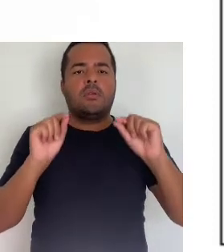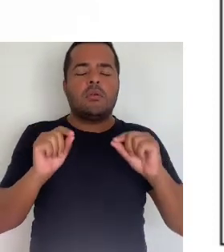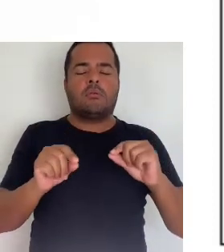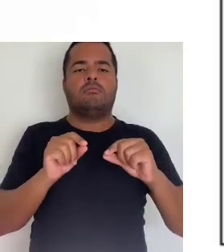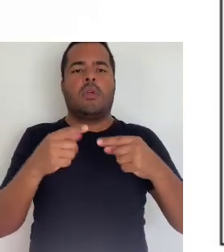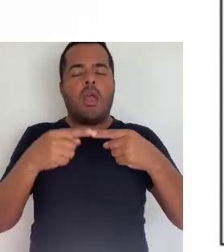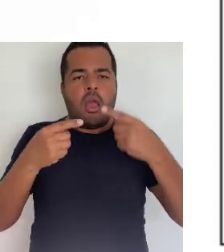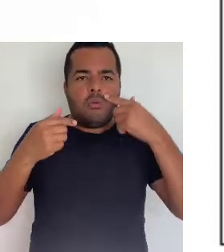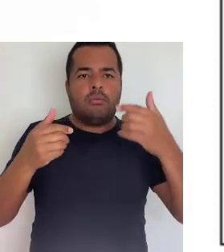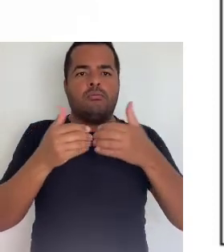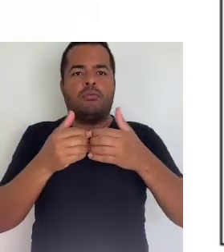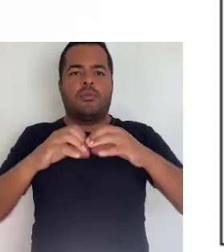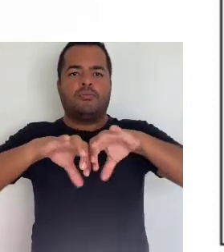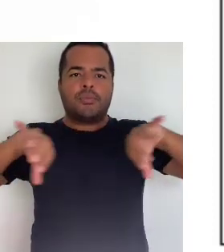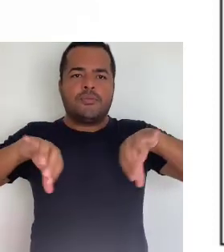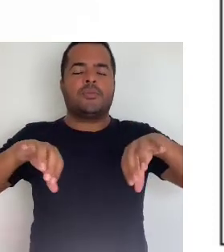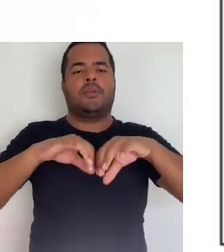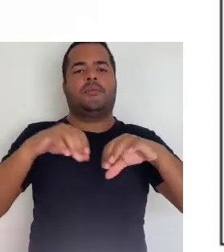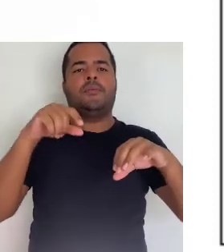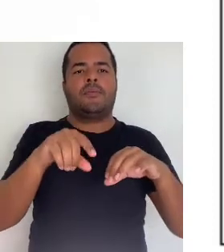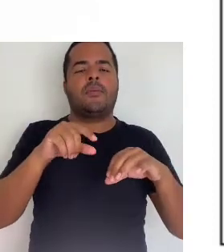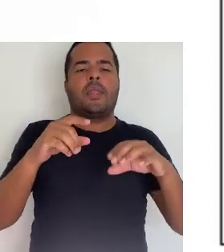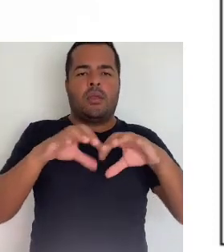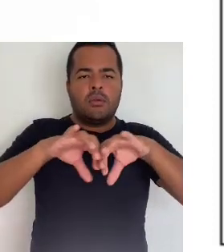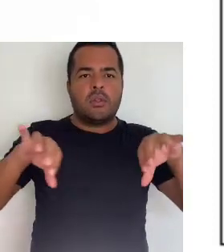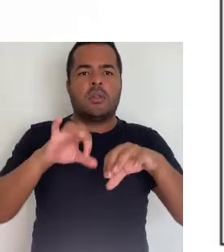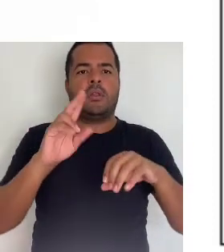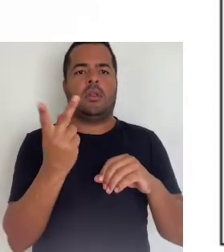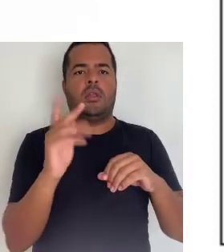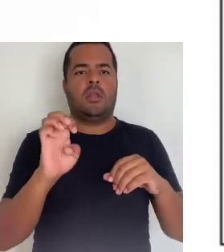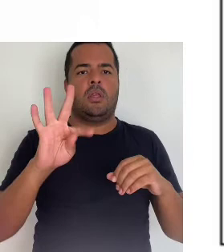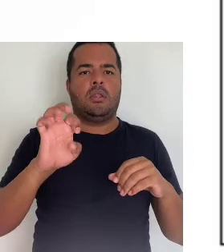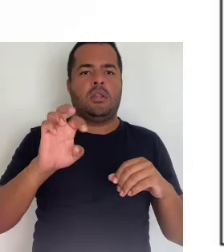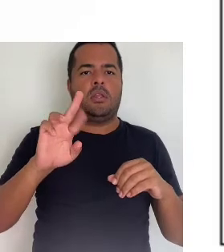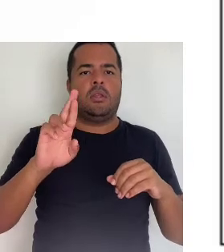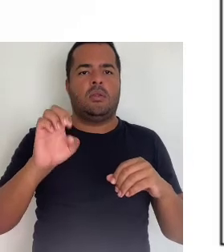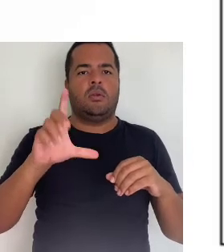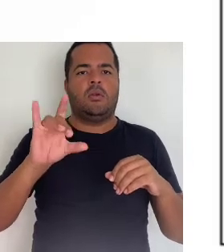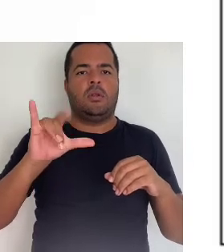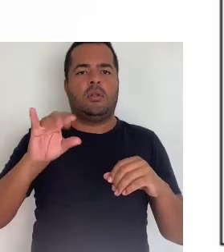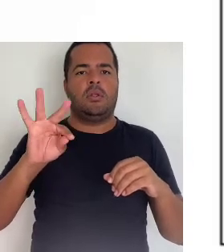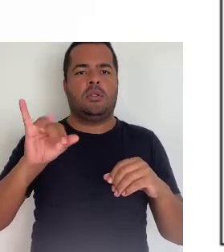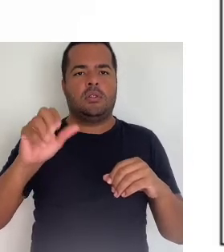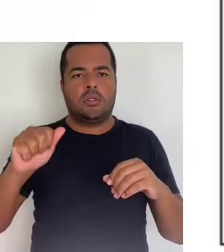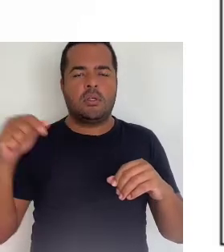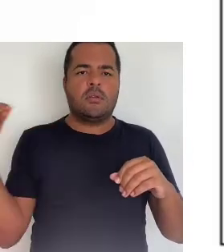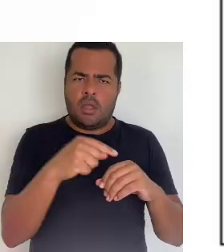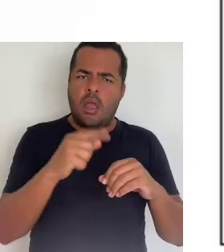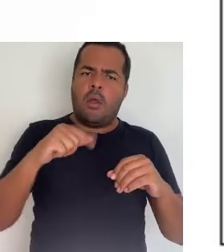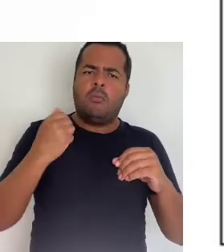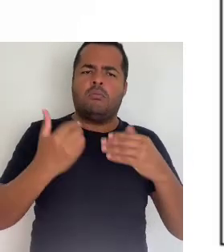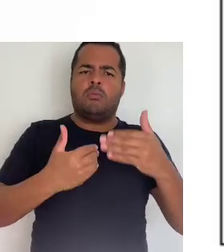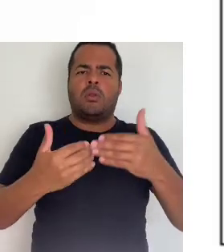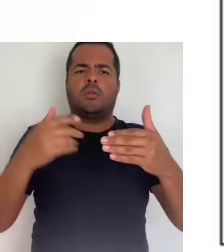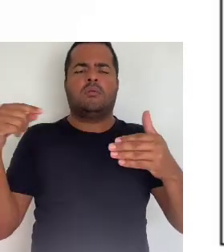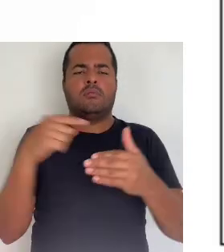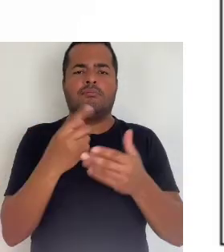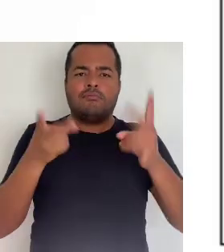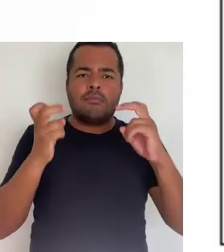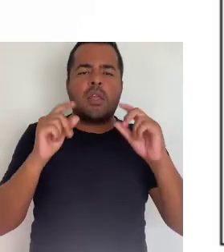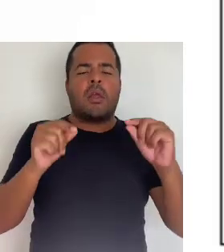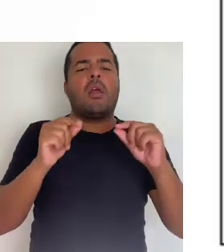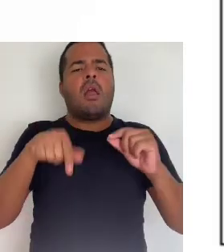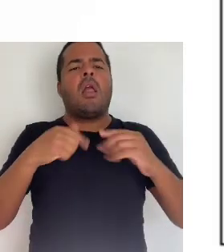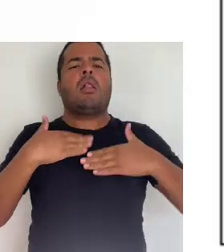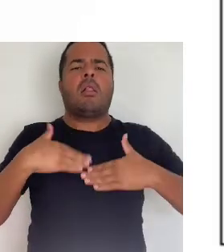a ruptura dessa ligação carbono-oxigênio, uma ruptura heterolítica, e esse